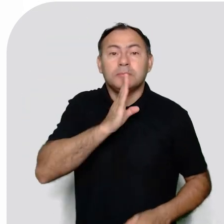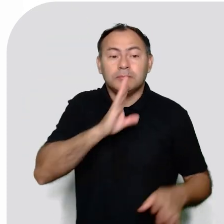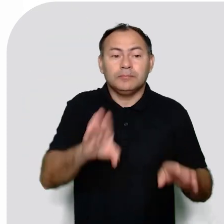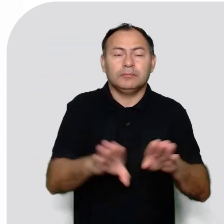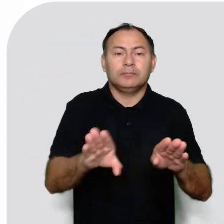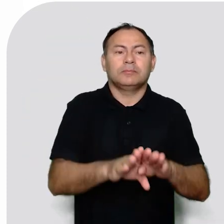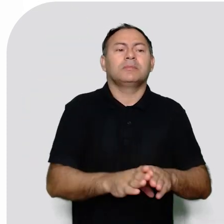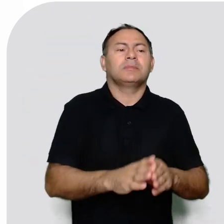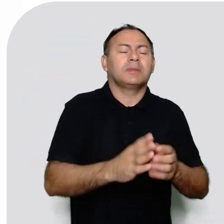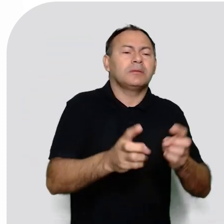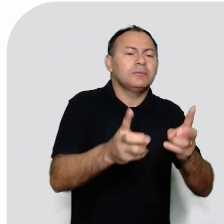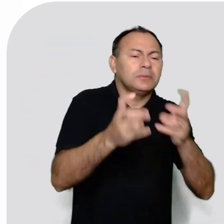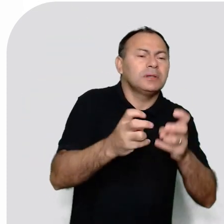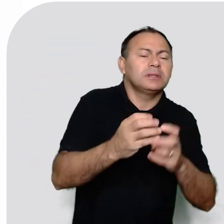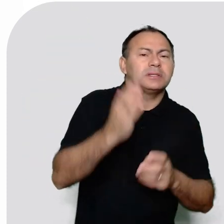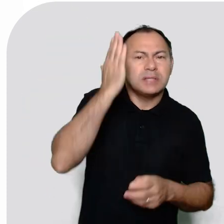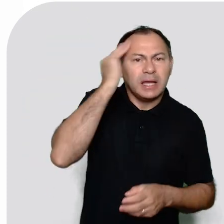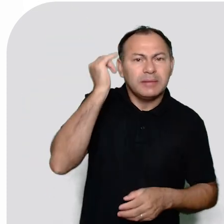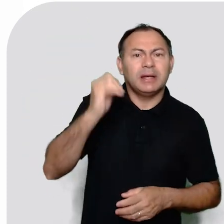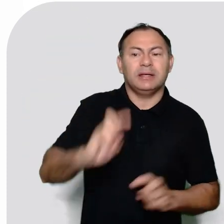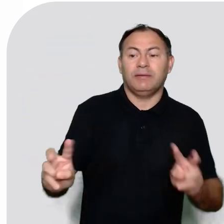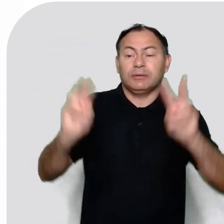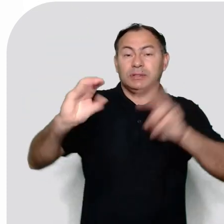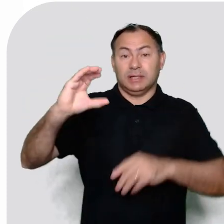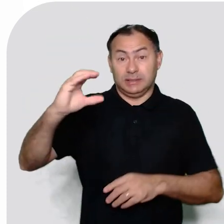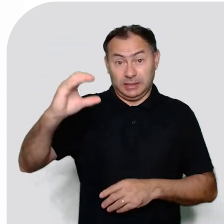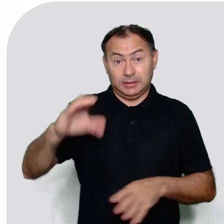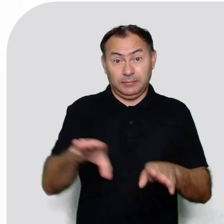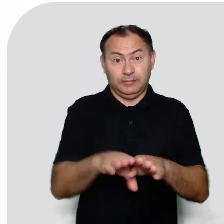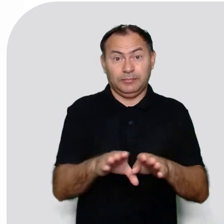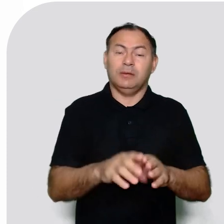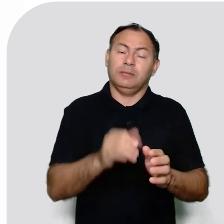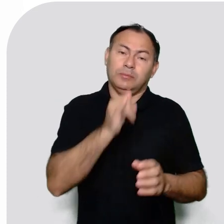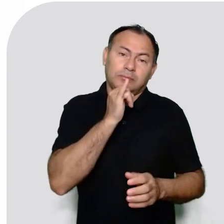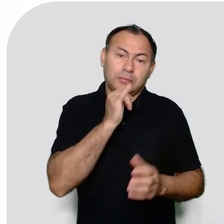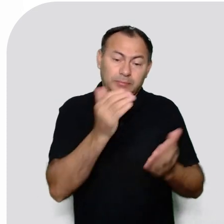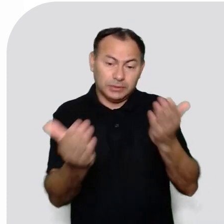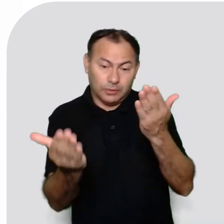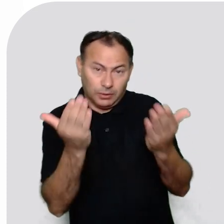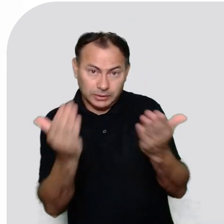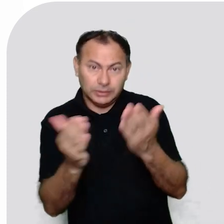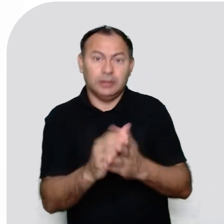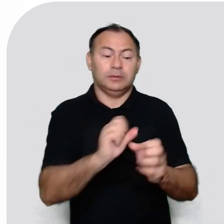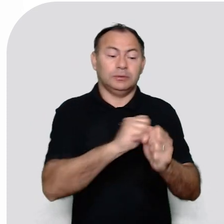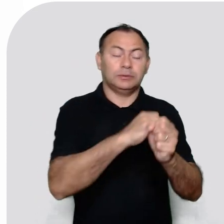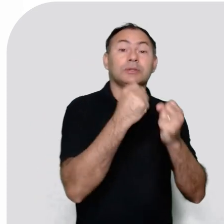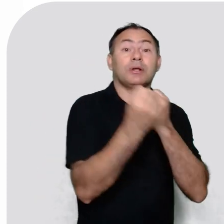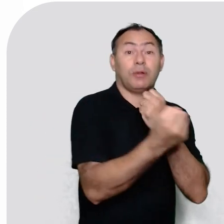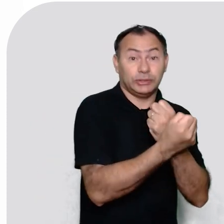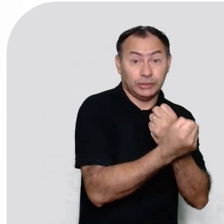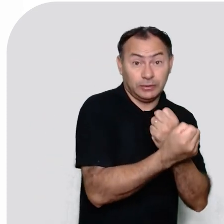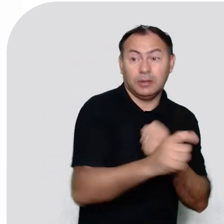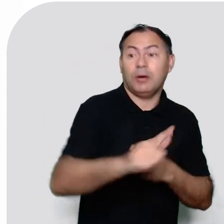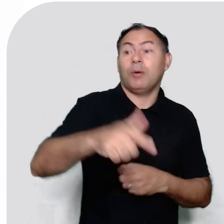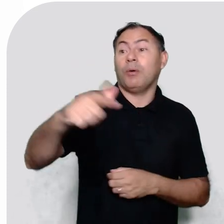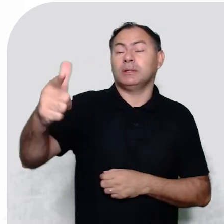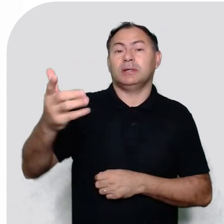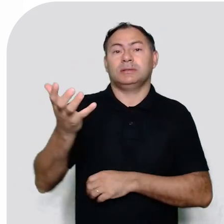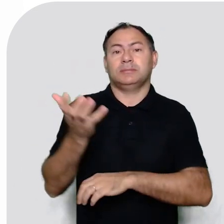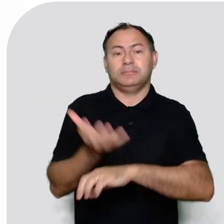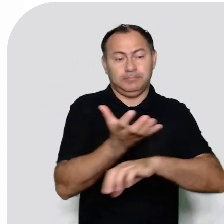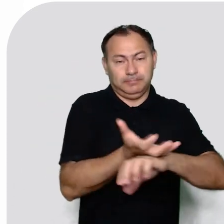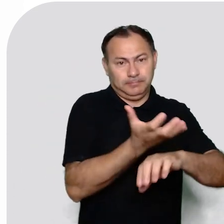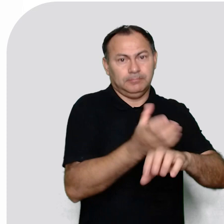as descobertas das ciências, tal como psicologia, sociologia e outras,